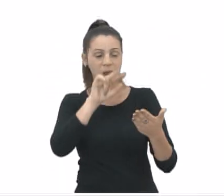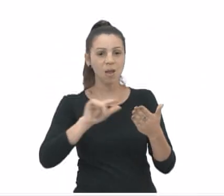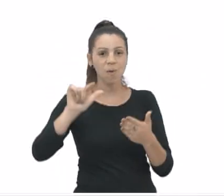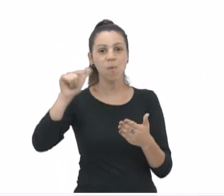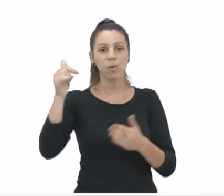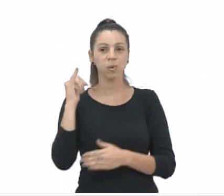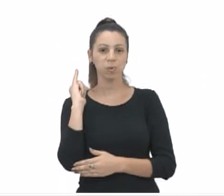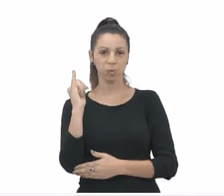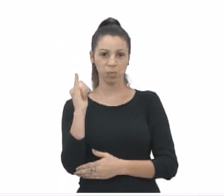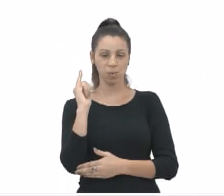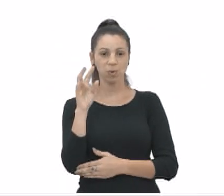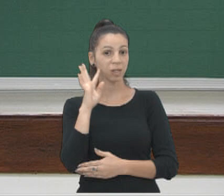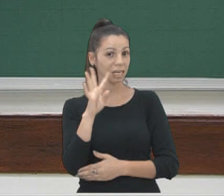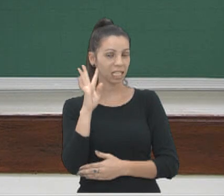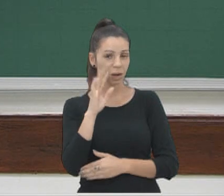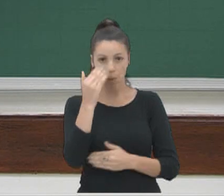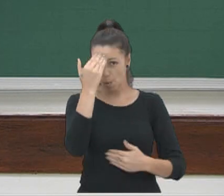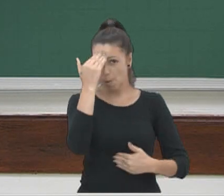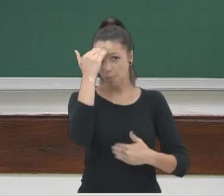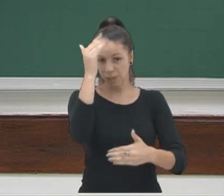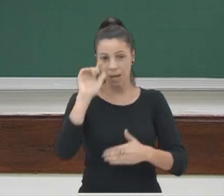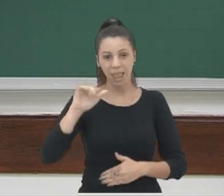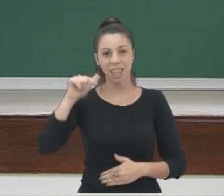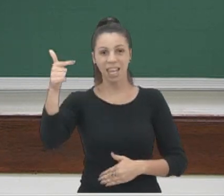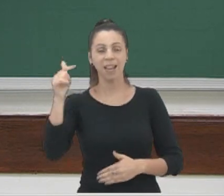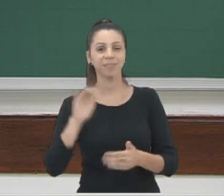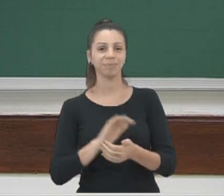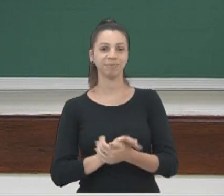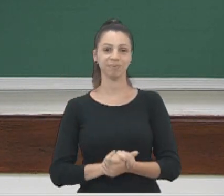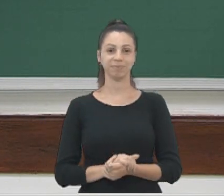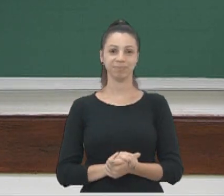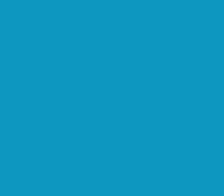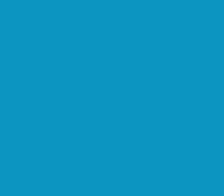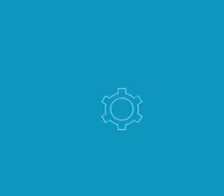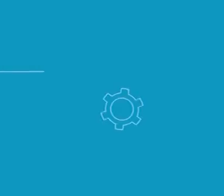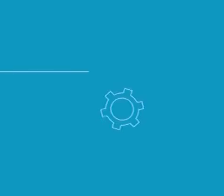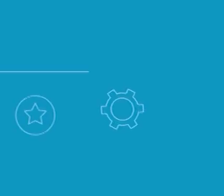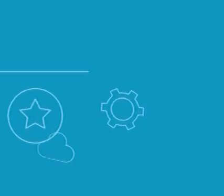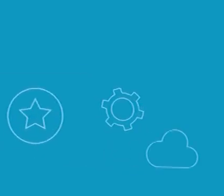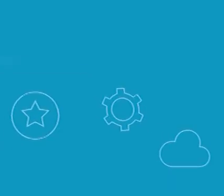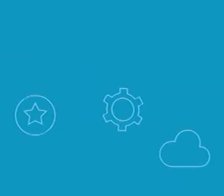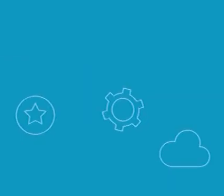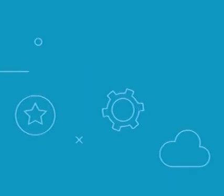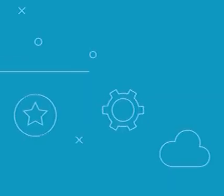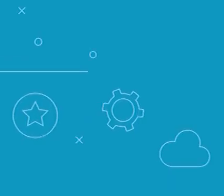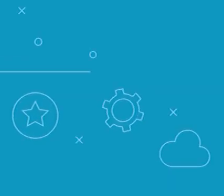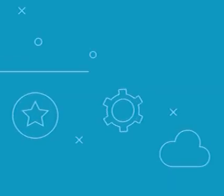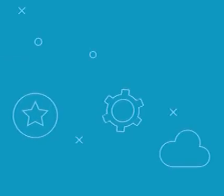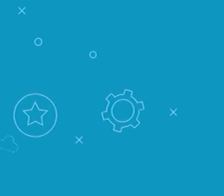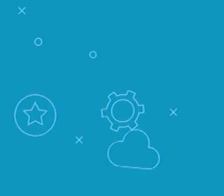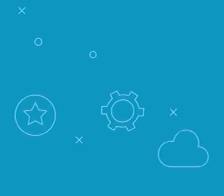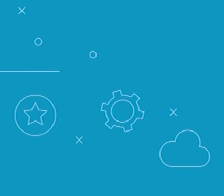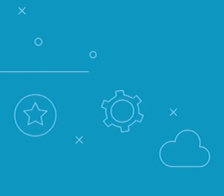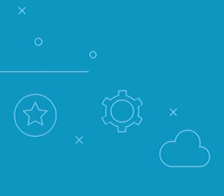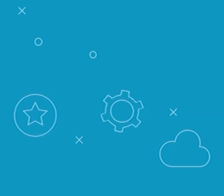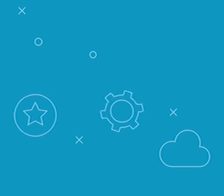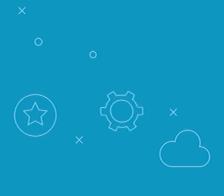bem legais, tá bom? Muito obrigada e até mais!